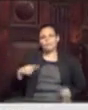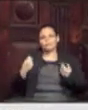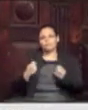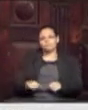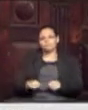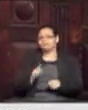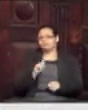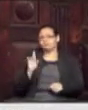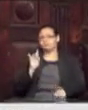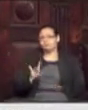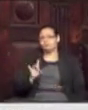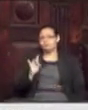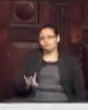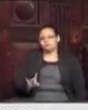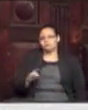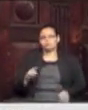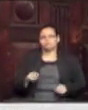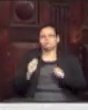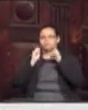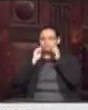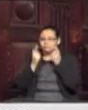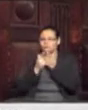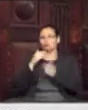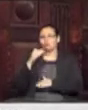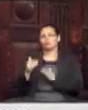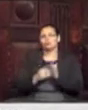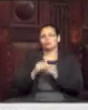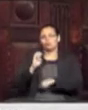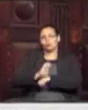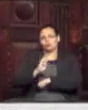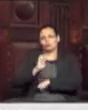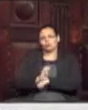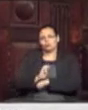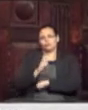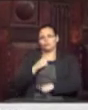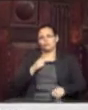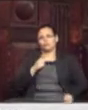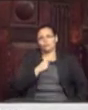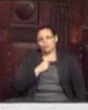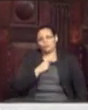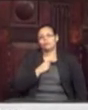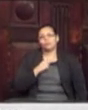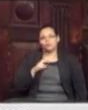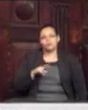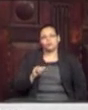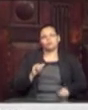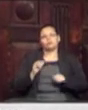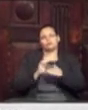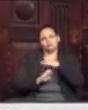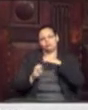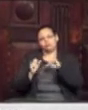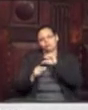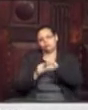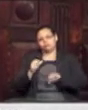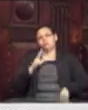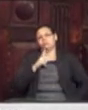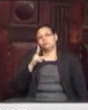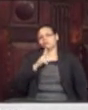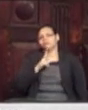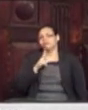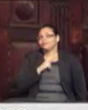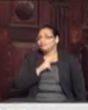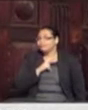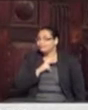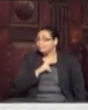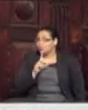que não só a SEDAI, mas tudo que o Estado tiver possa ser privatizado. Ou seja,